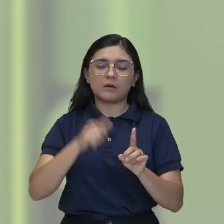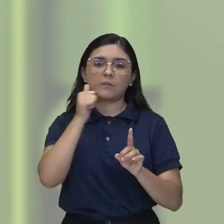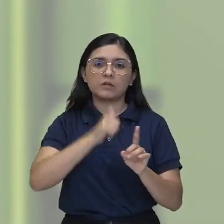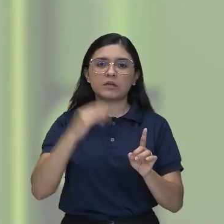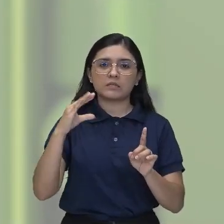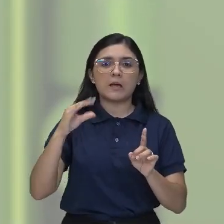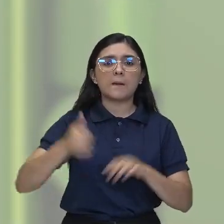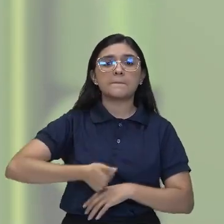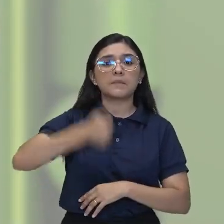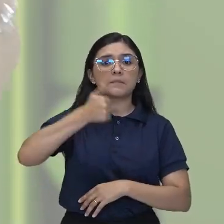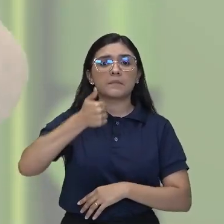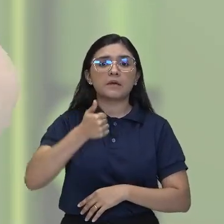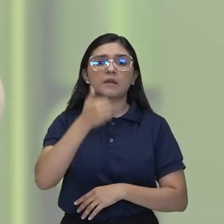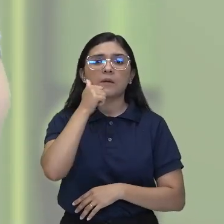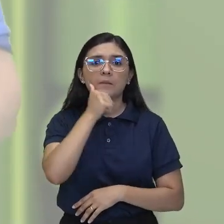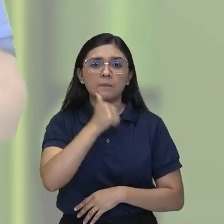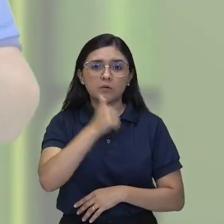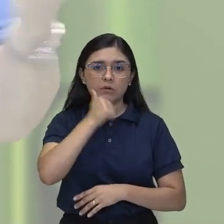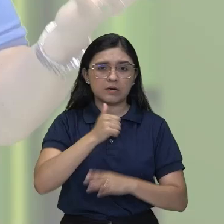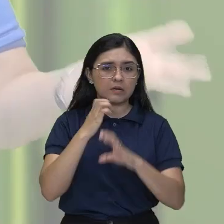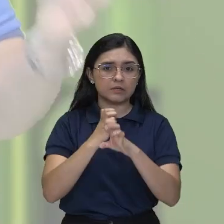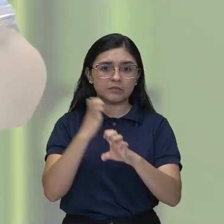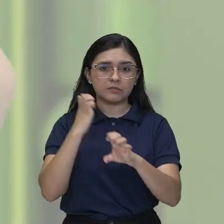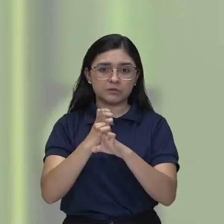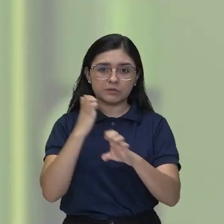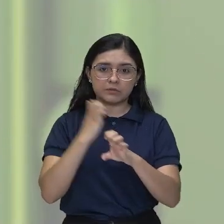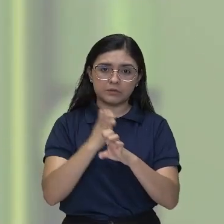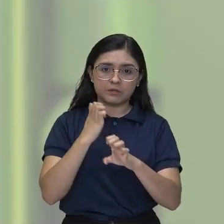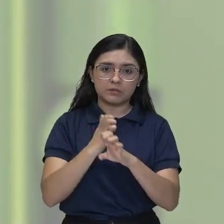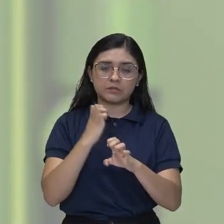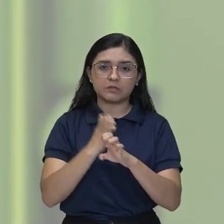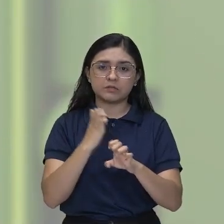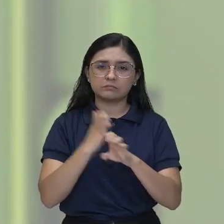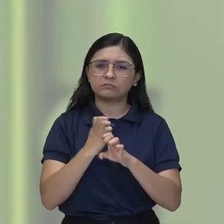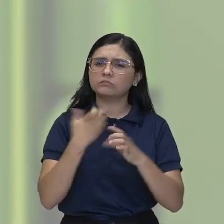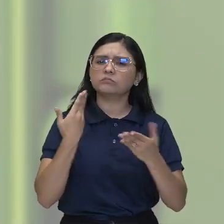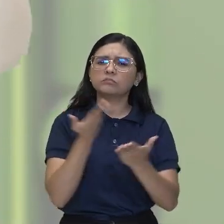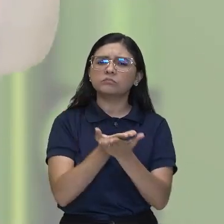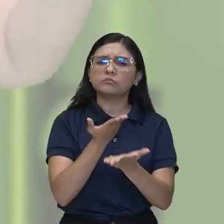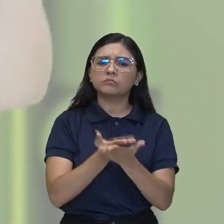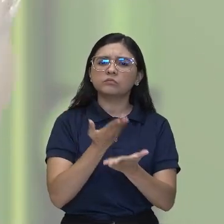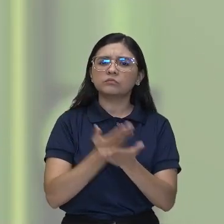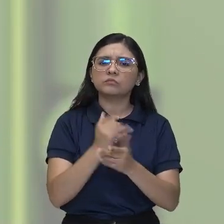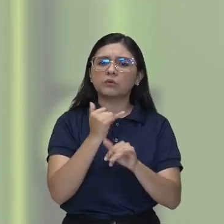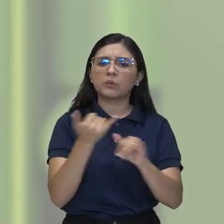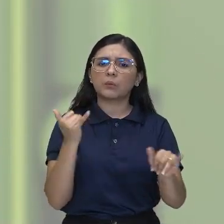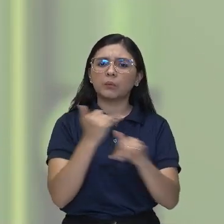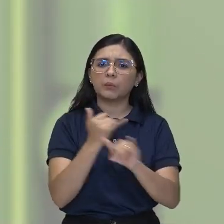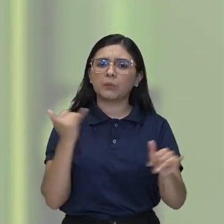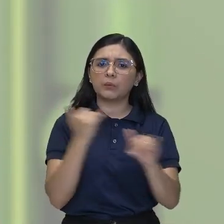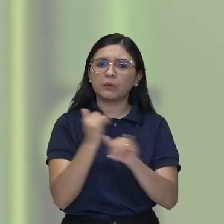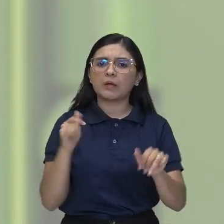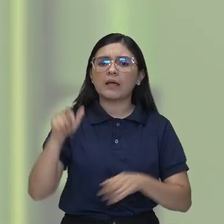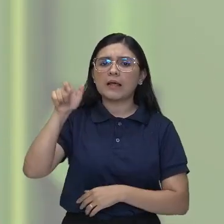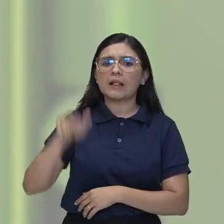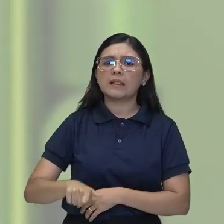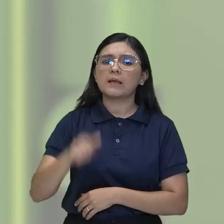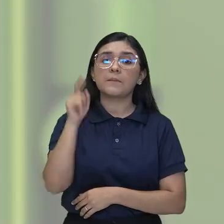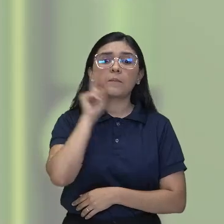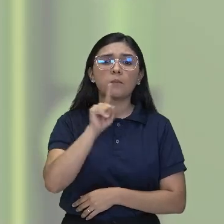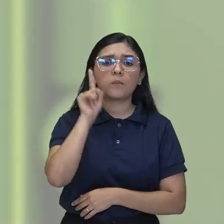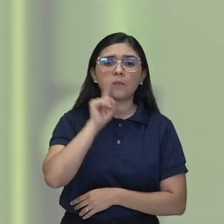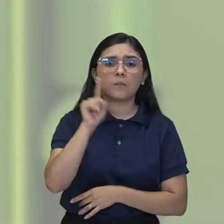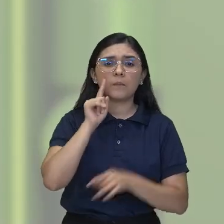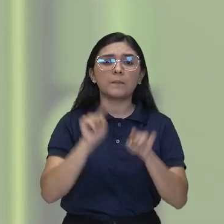mulher engenheira e definiu os circuitos elétricos. Essa aí foi americana. Mas